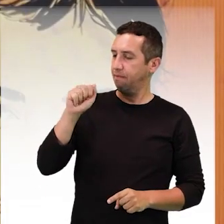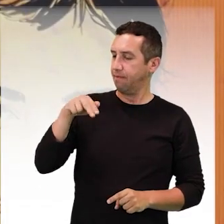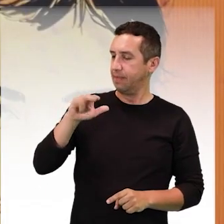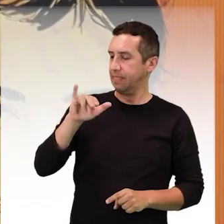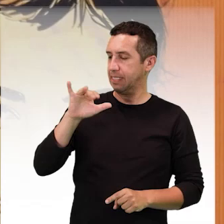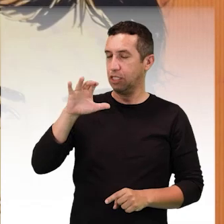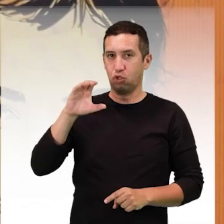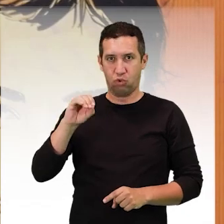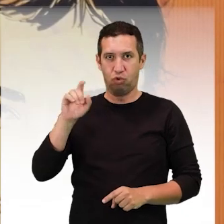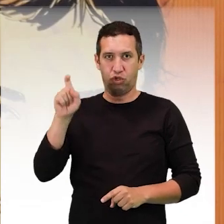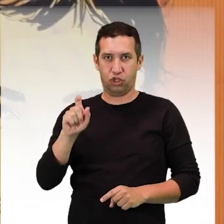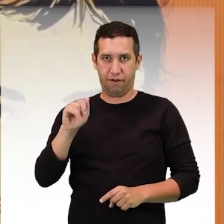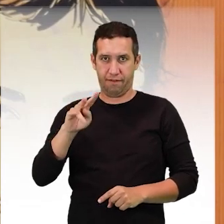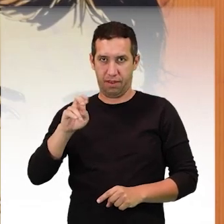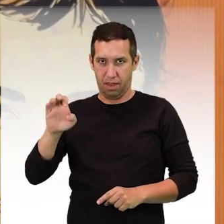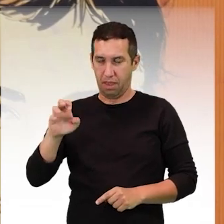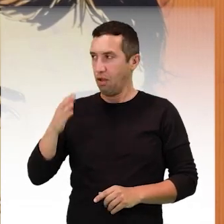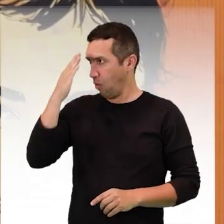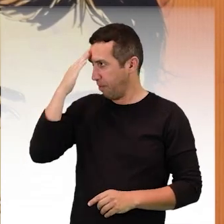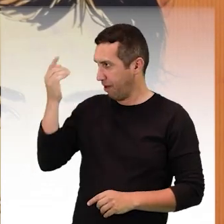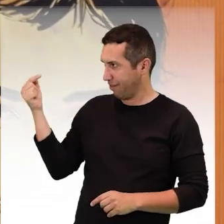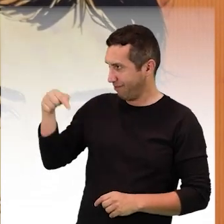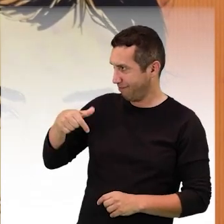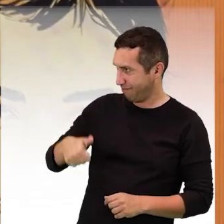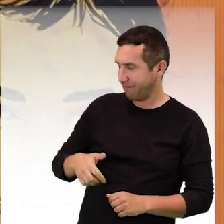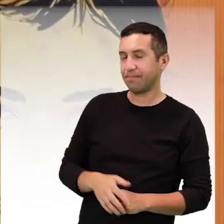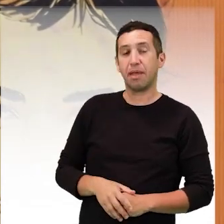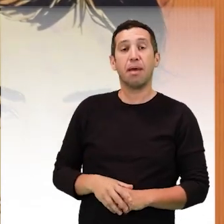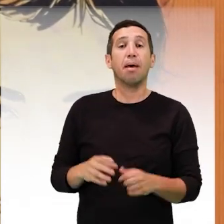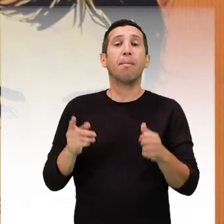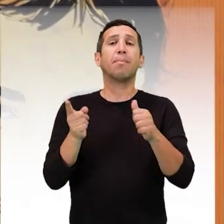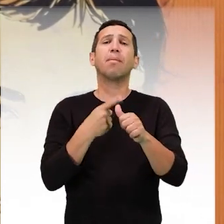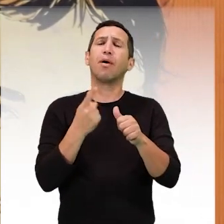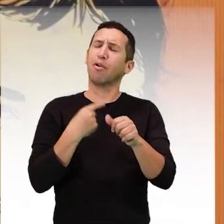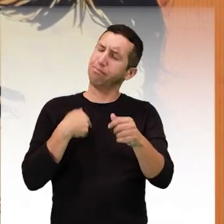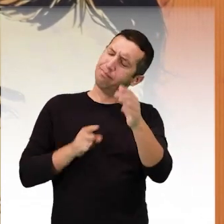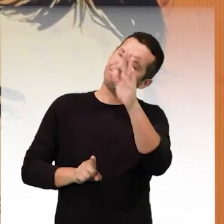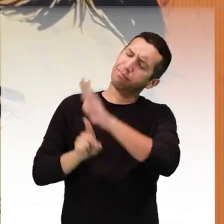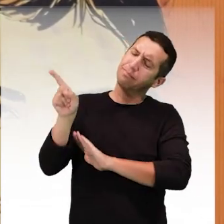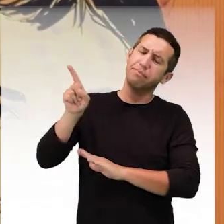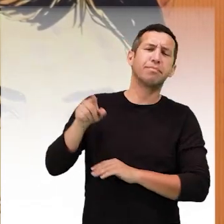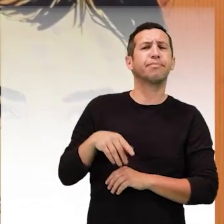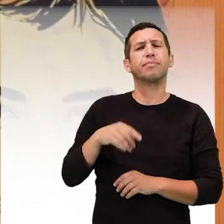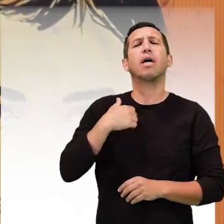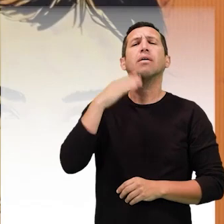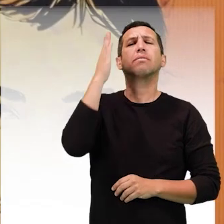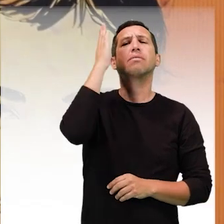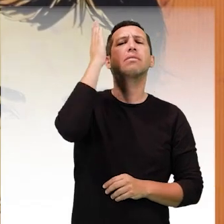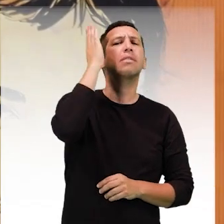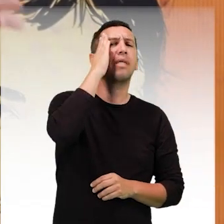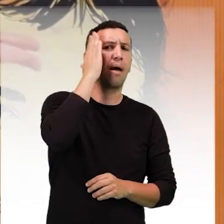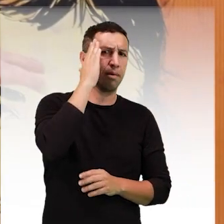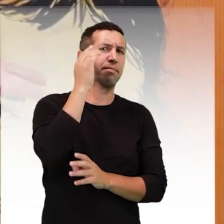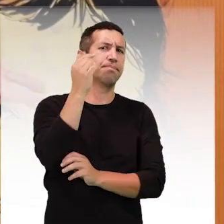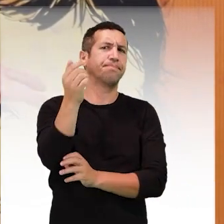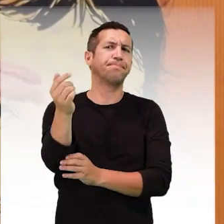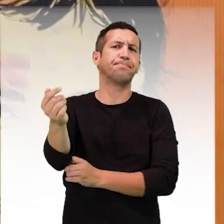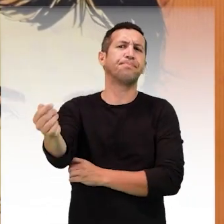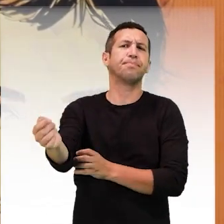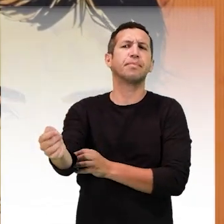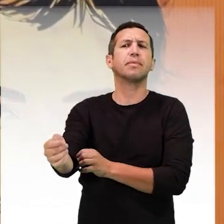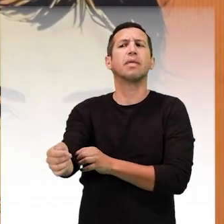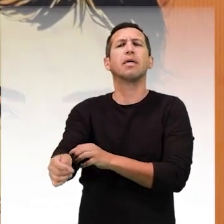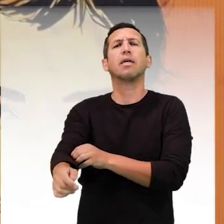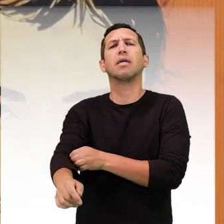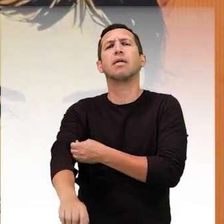estar com a gente aqui nessa roda de conversa. Procurador, eu já quero começar com o senhor. Nós sabemos que é recente,